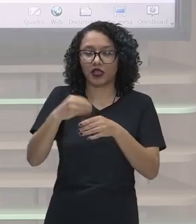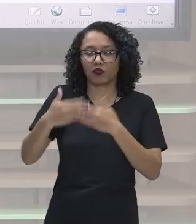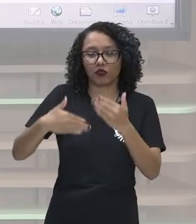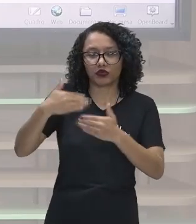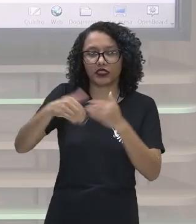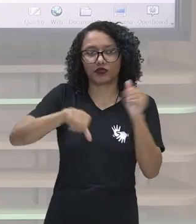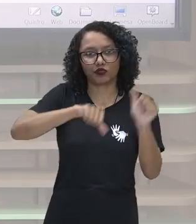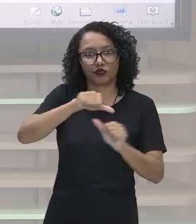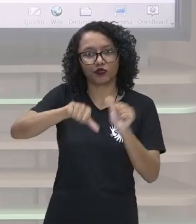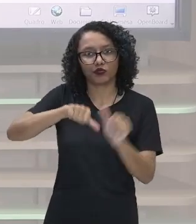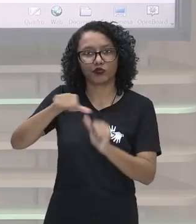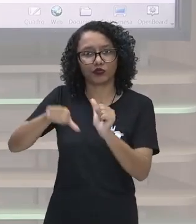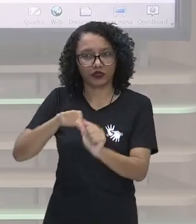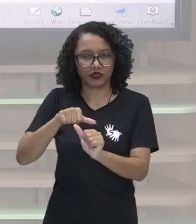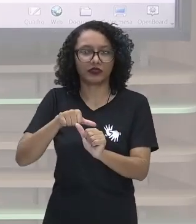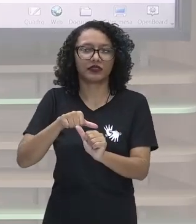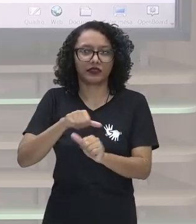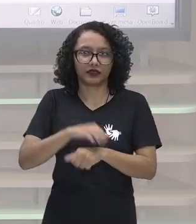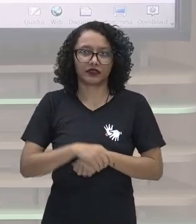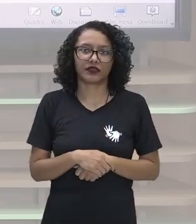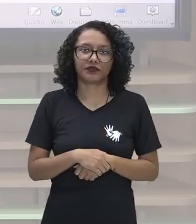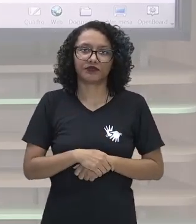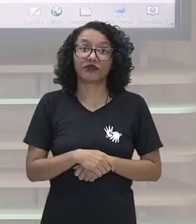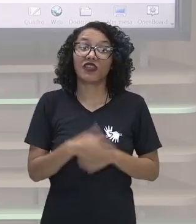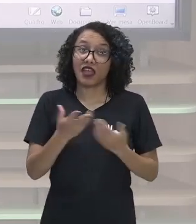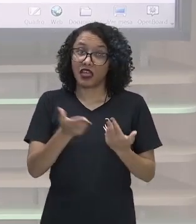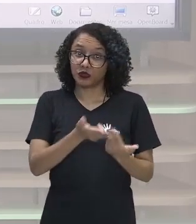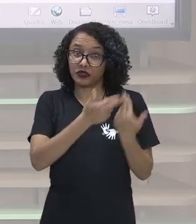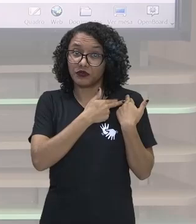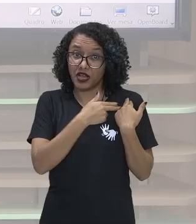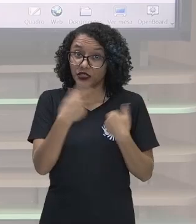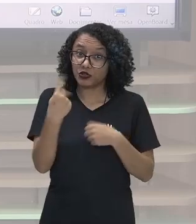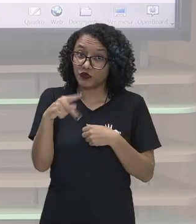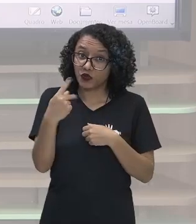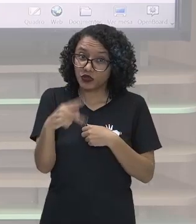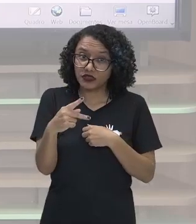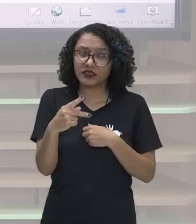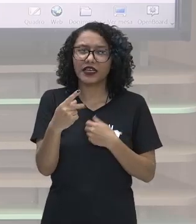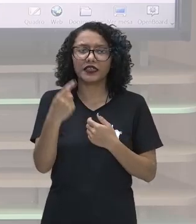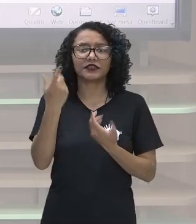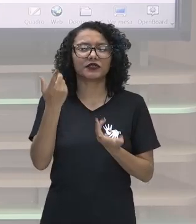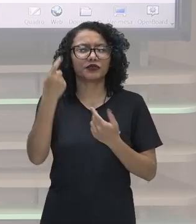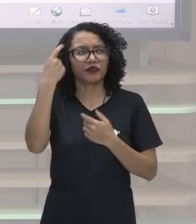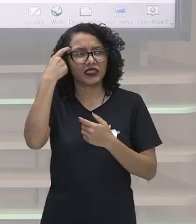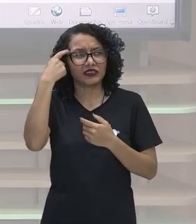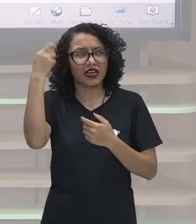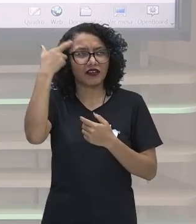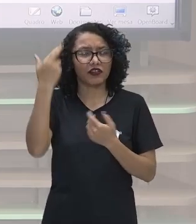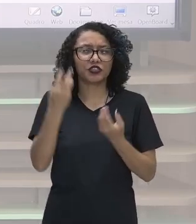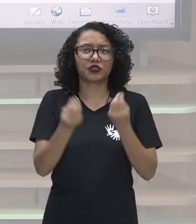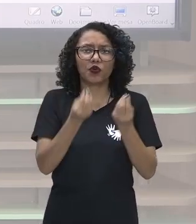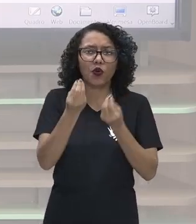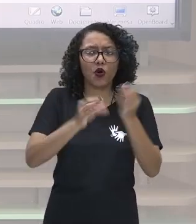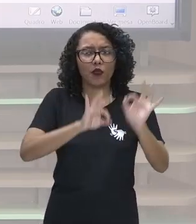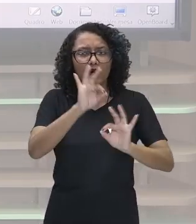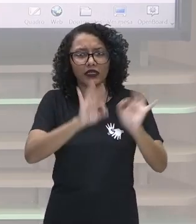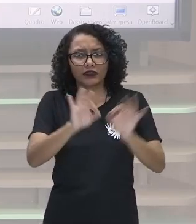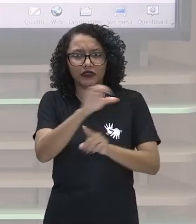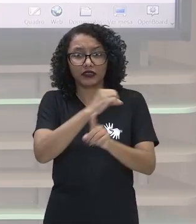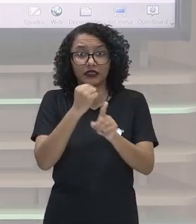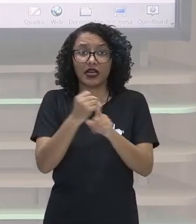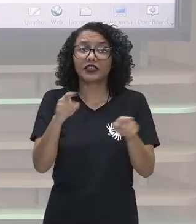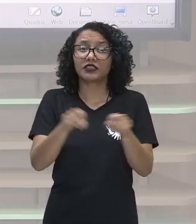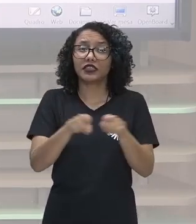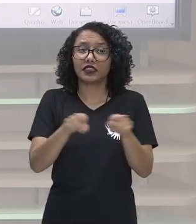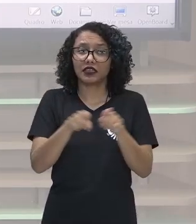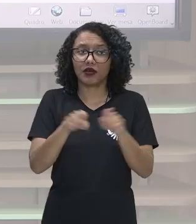nas mãos de vocês pensar em como essa sociedade está organizada e pensar também em mudanças que possam